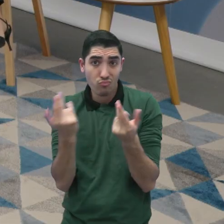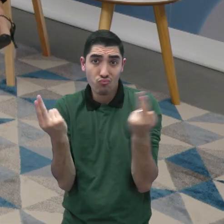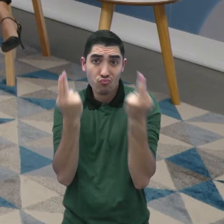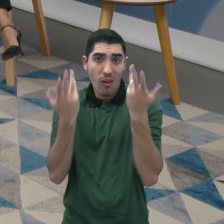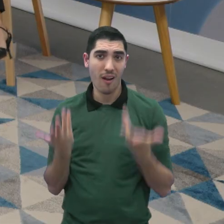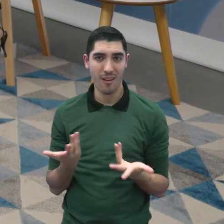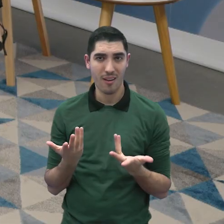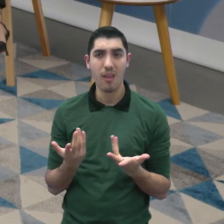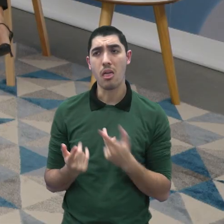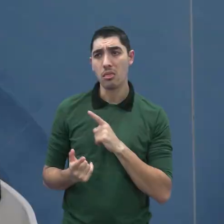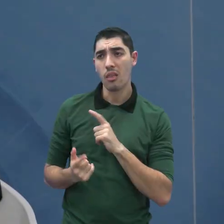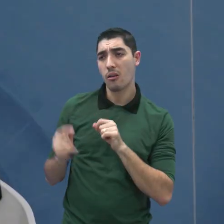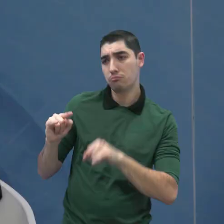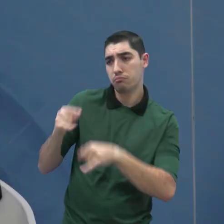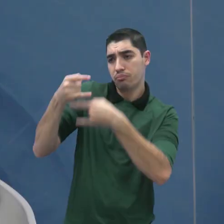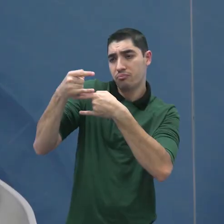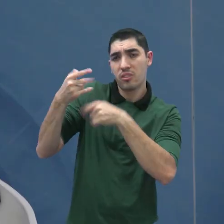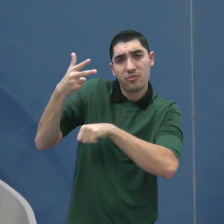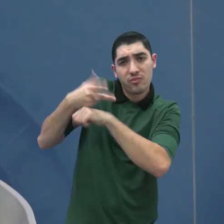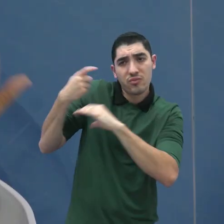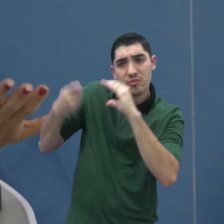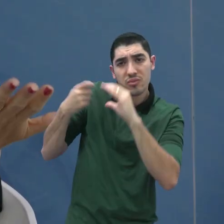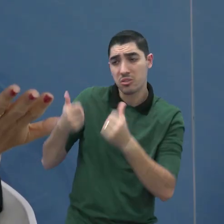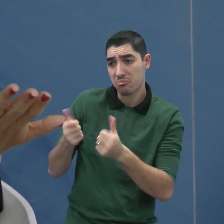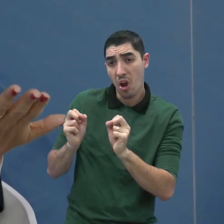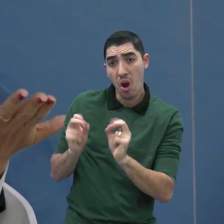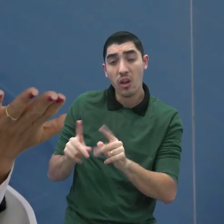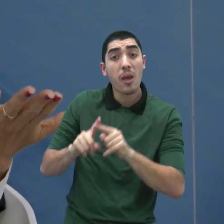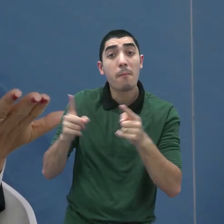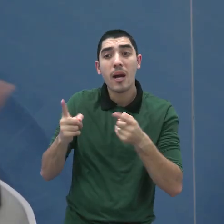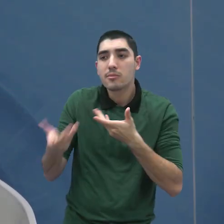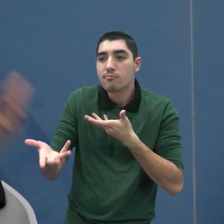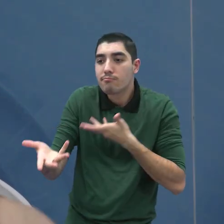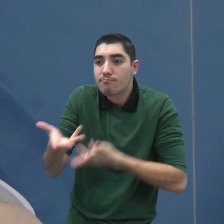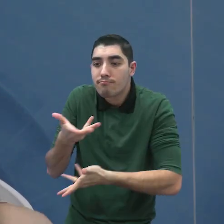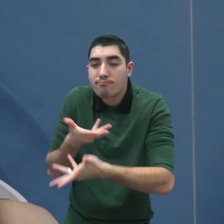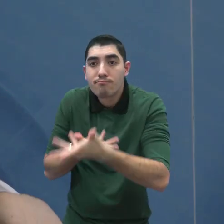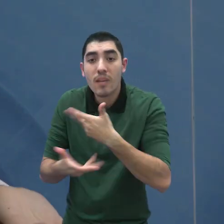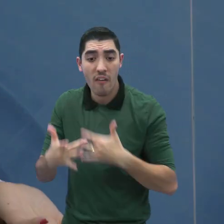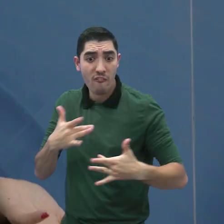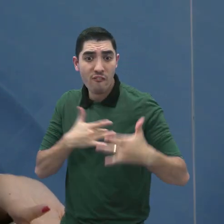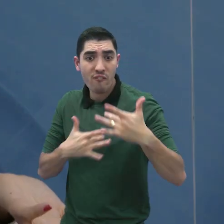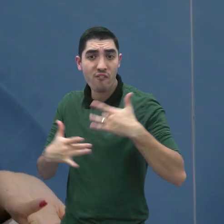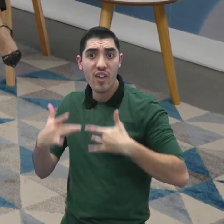que tenha vídeo, não tem troca mais de afeto.